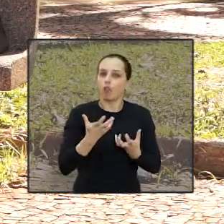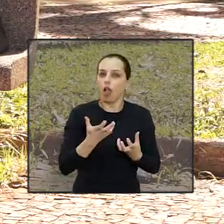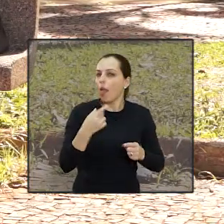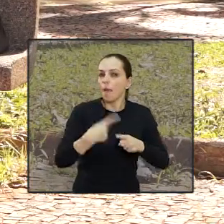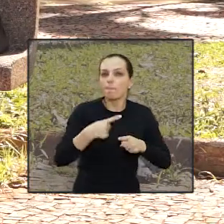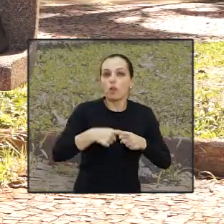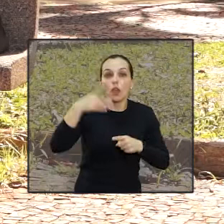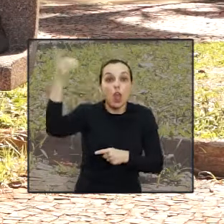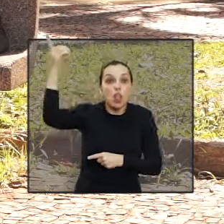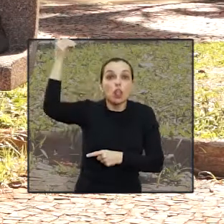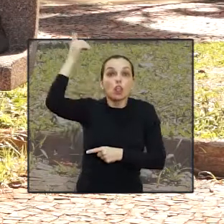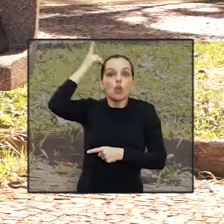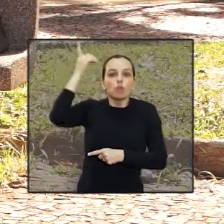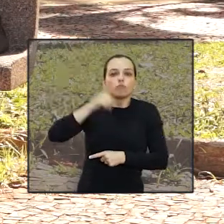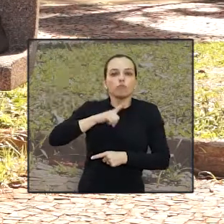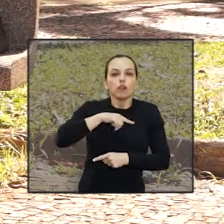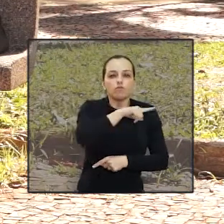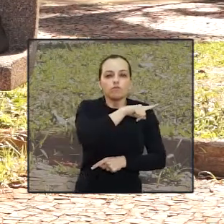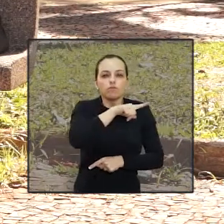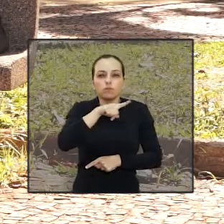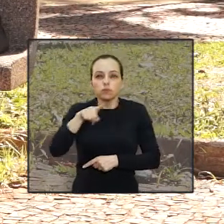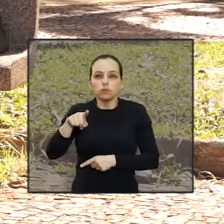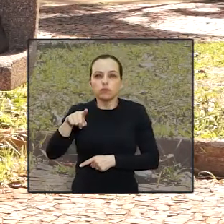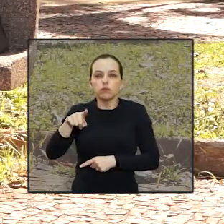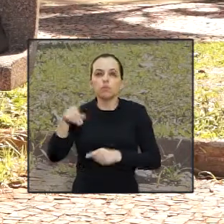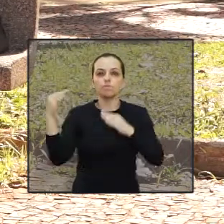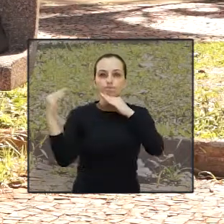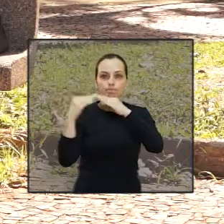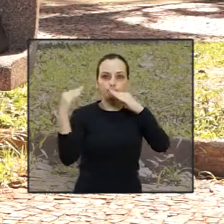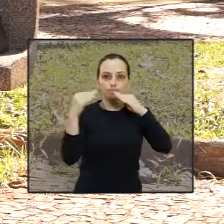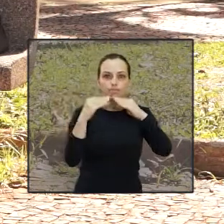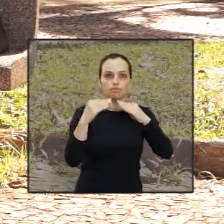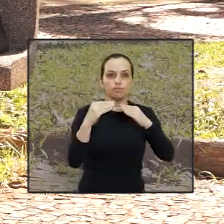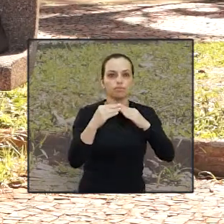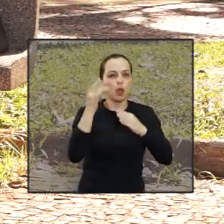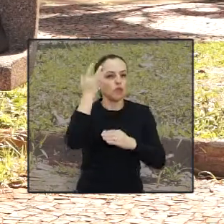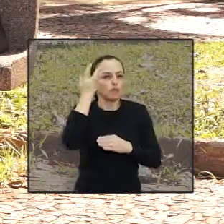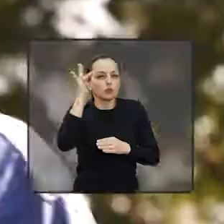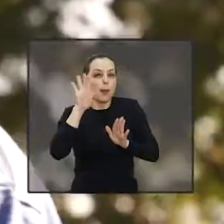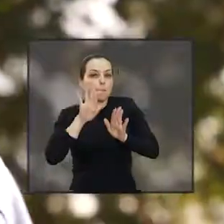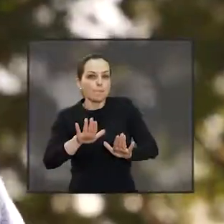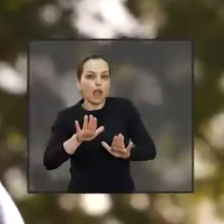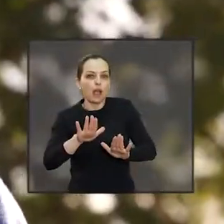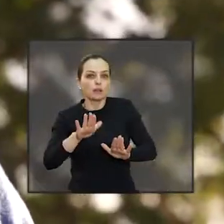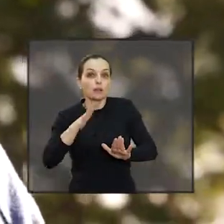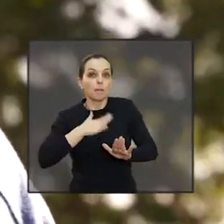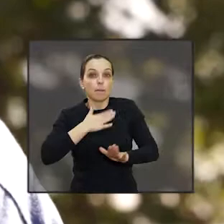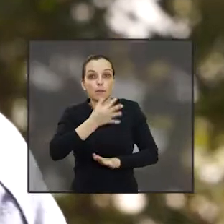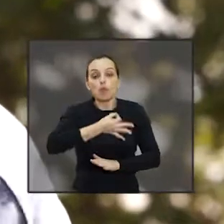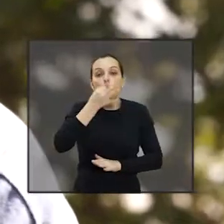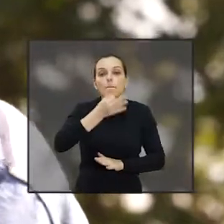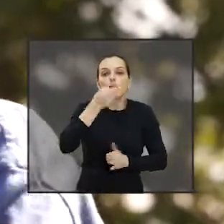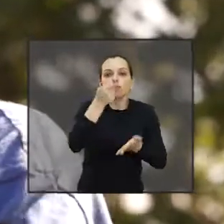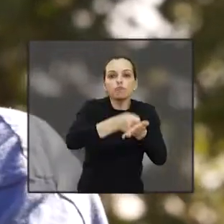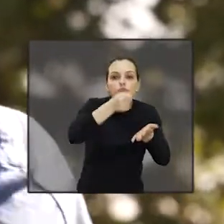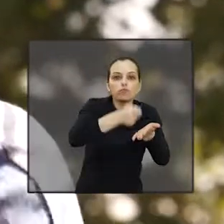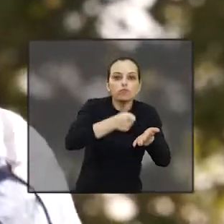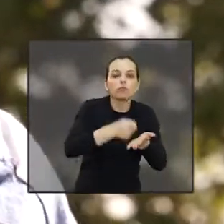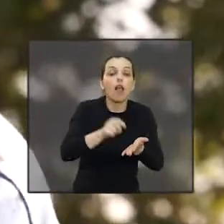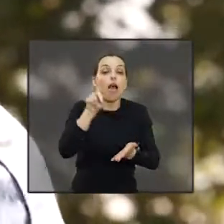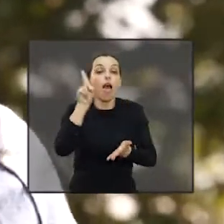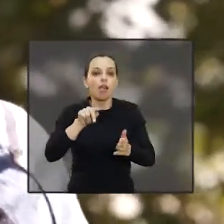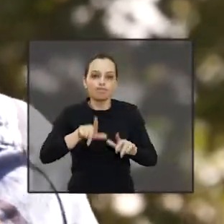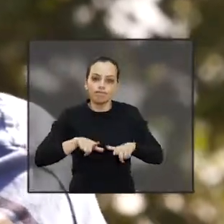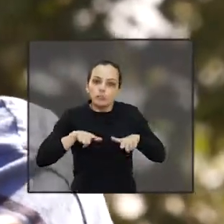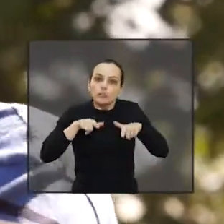por missão também. Porque se eu tenho esse dom, que é maravilhoso, eu não sei se para muitos, se para